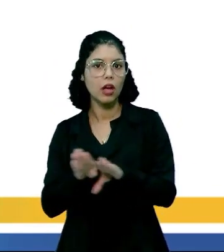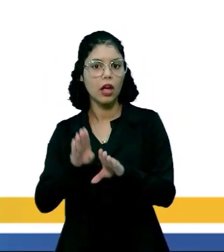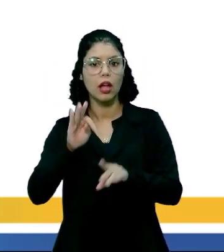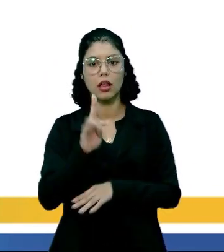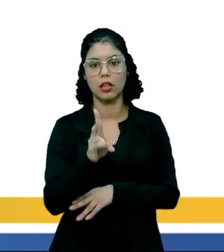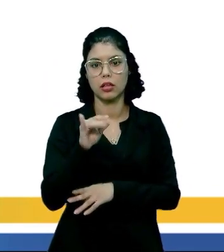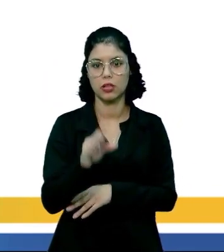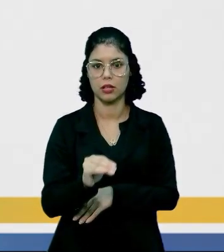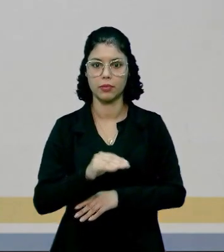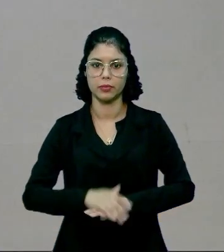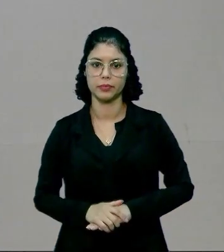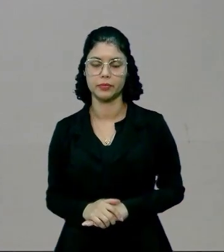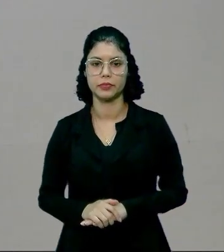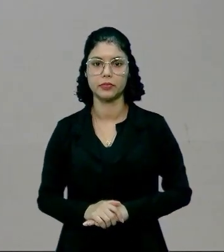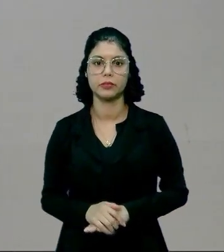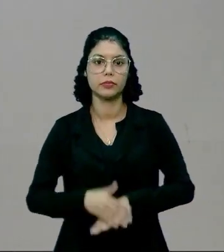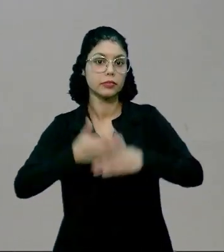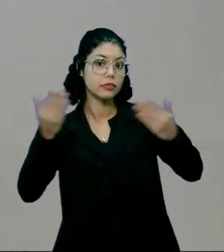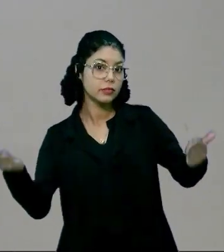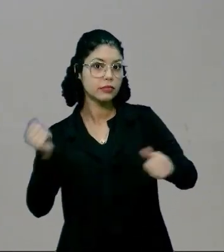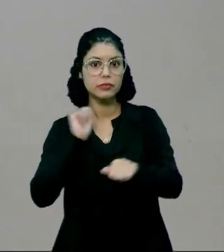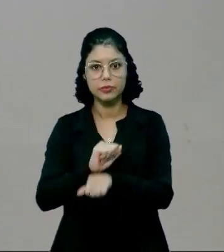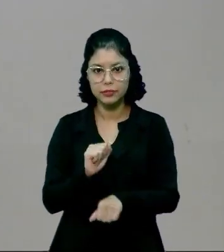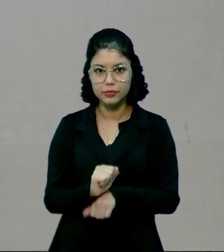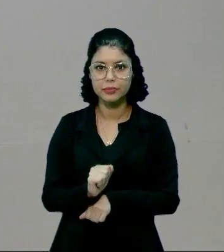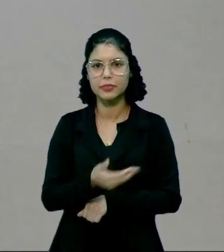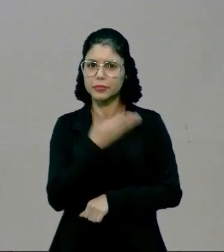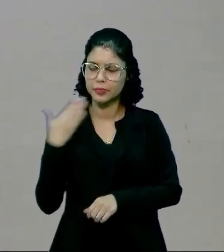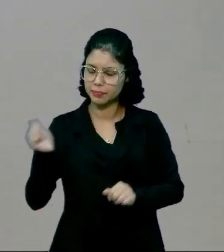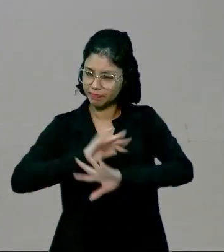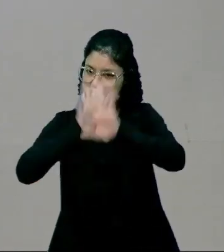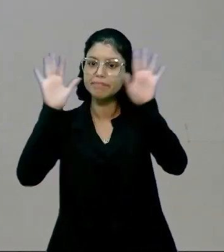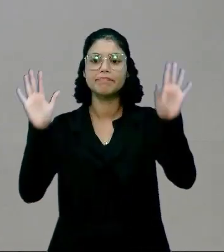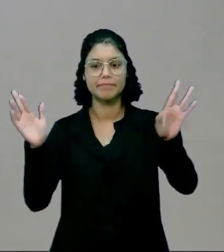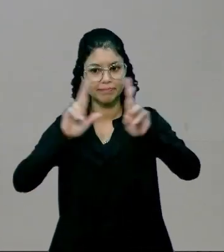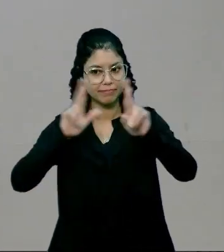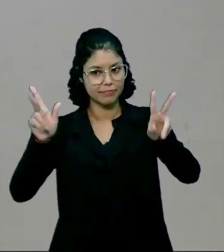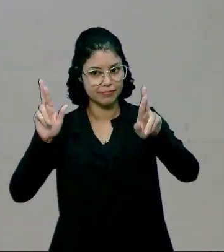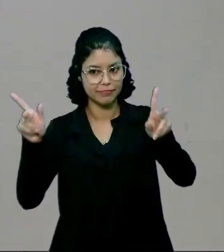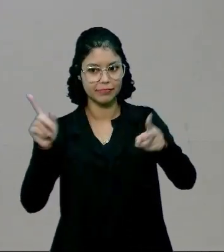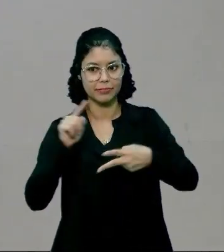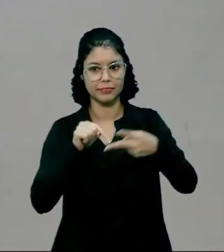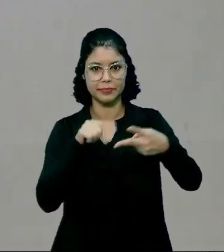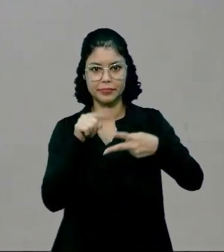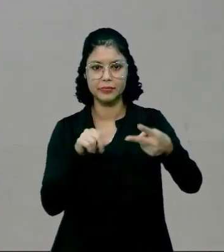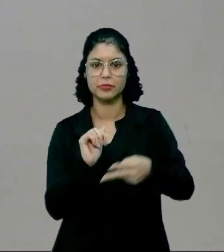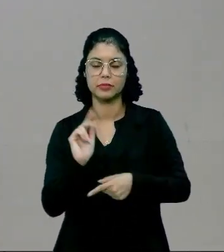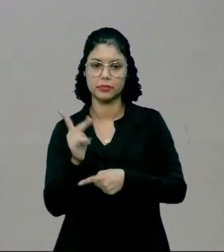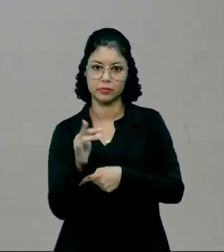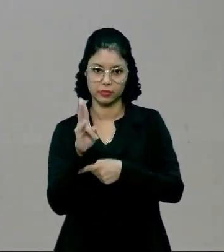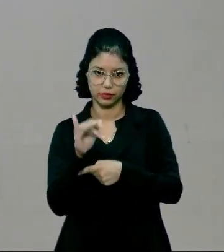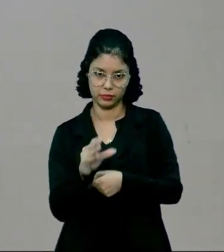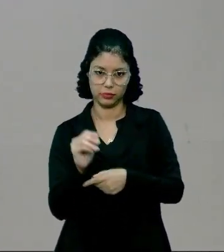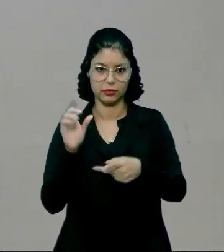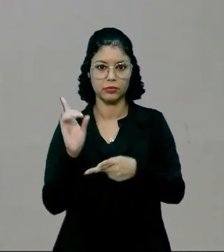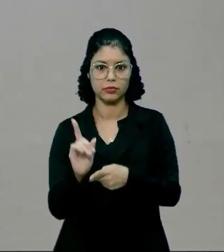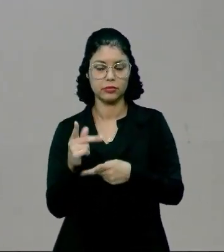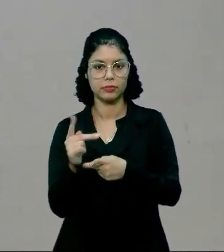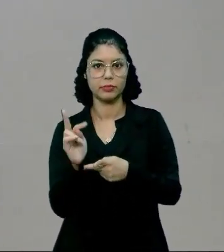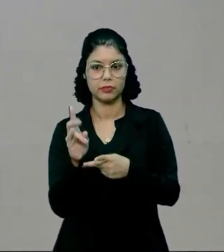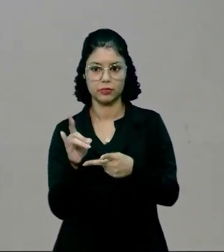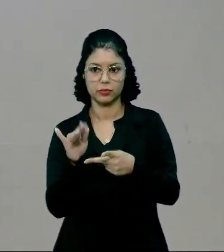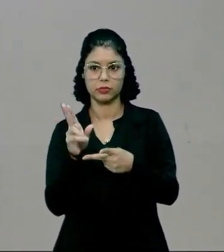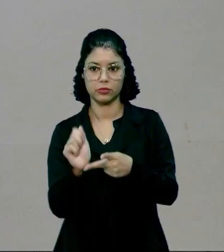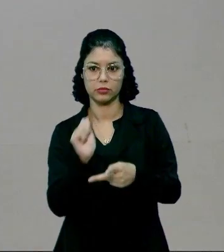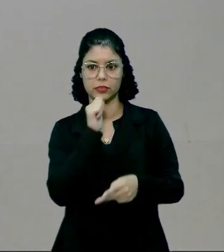drama seu. Tá, pessoal? Então, espero que agora tenha ficado claro a diferença entre heterônimo e pseudônimo, tá? Então,